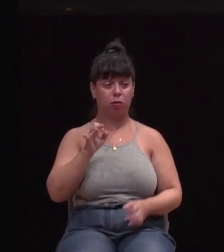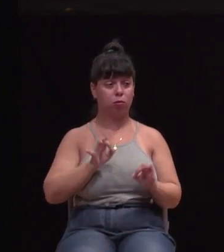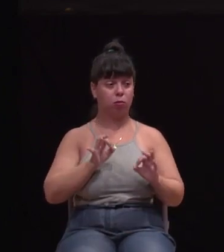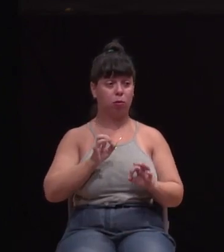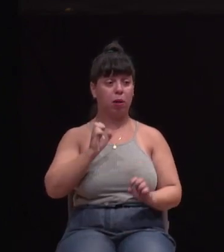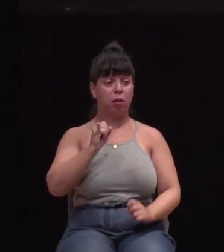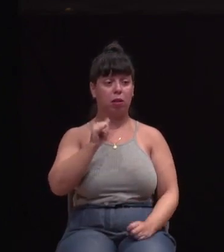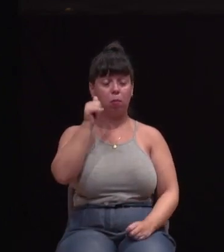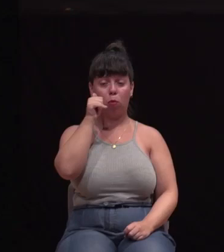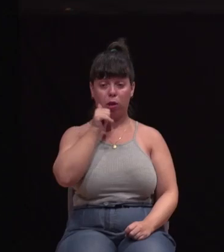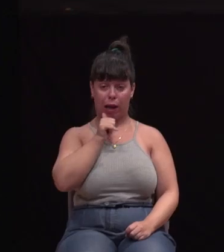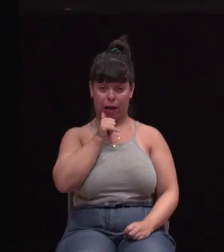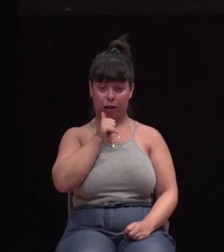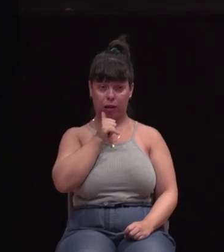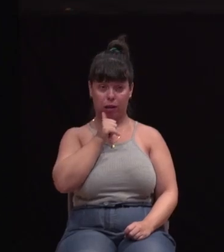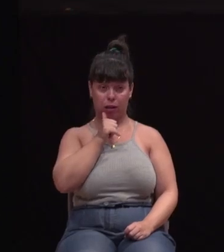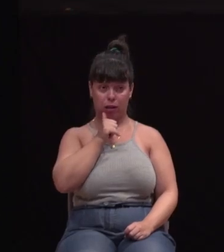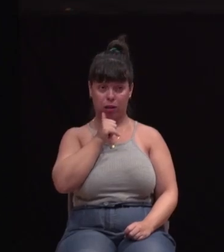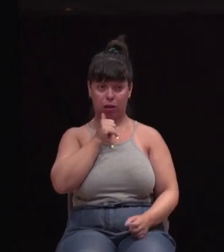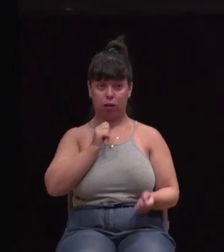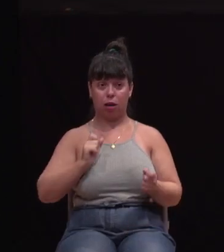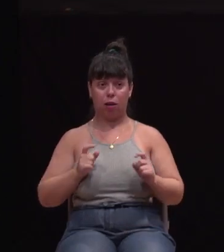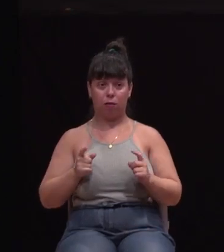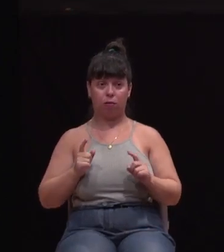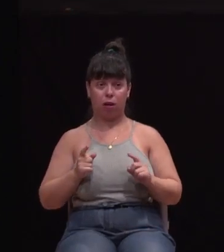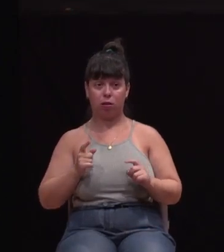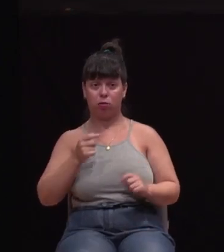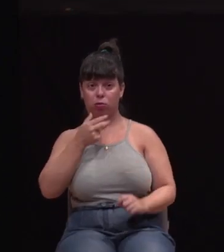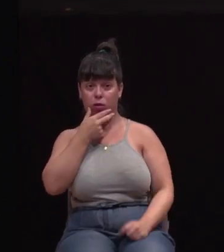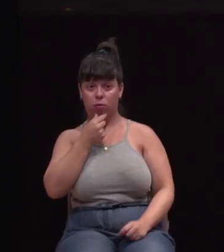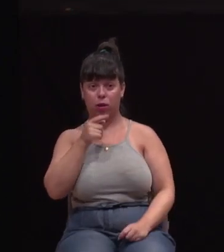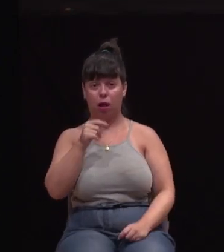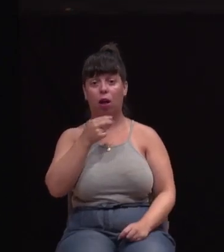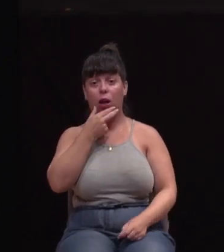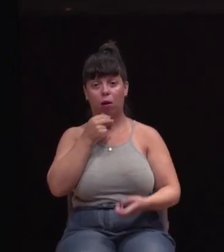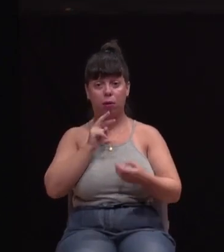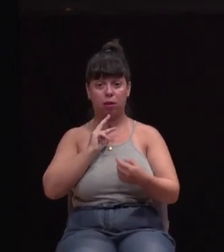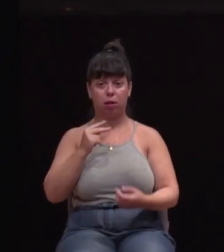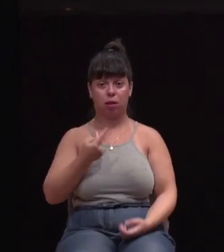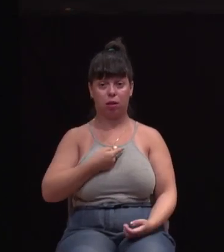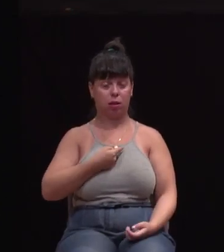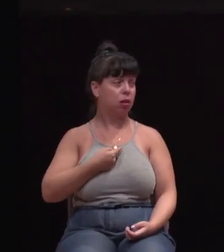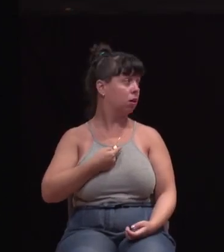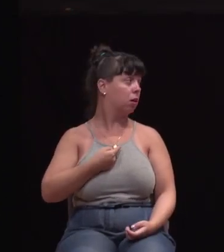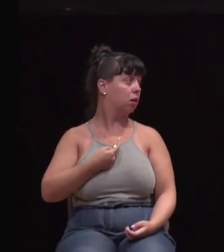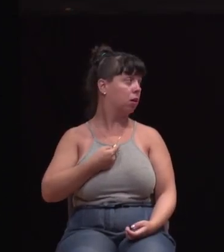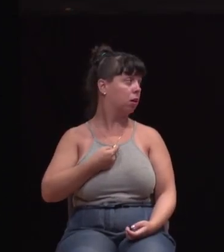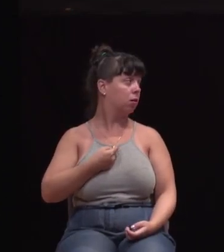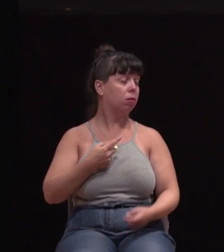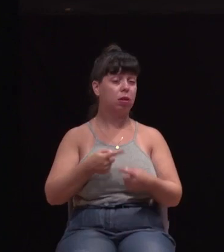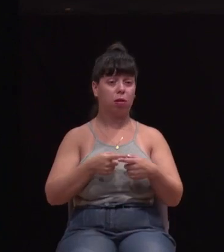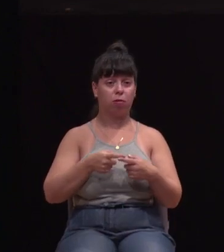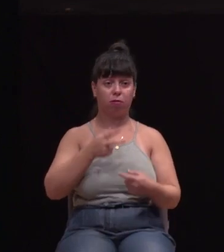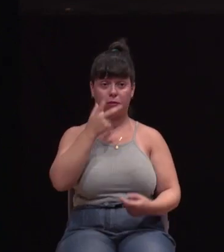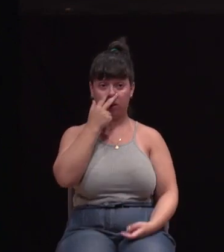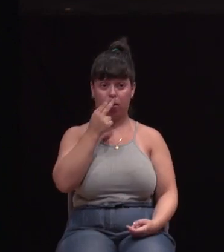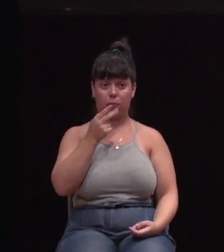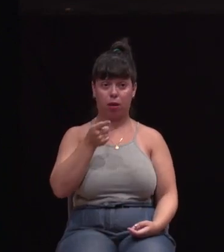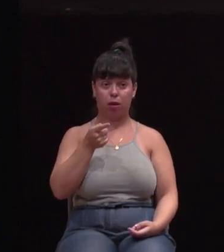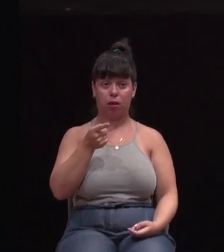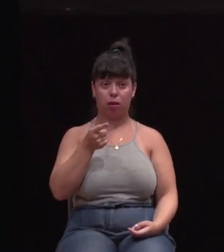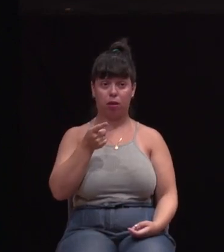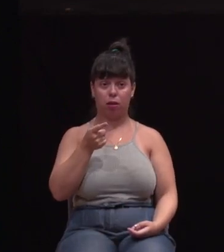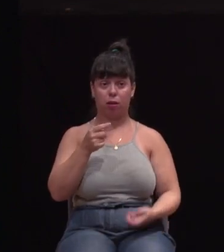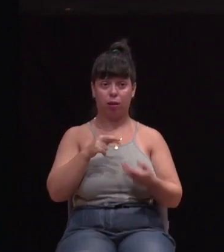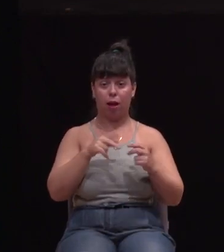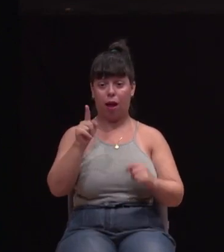mulheres que se travestem de homens. Homem trans, né? Porque senão a gente fica nesse registro biológico da buceta ainda, né?